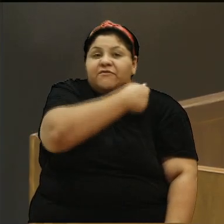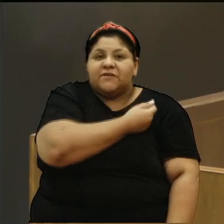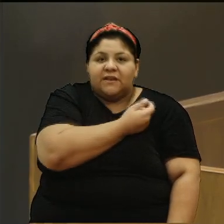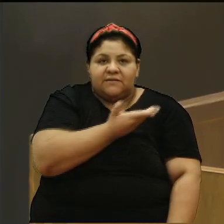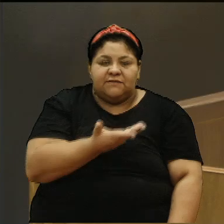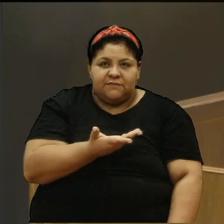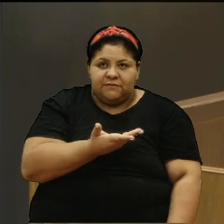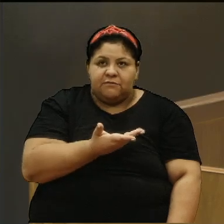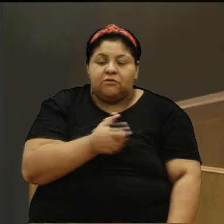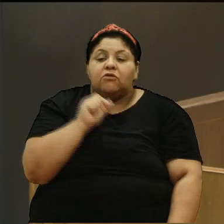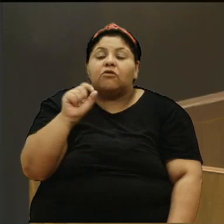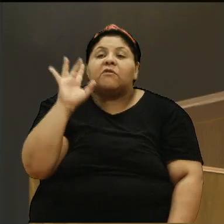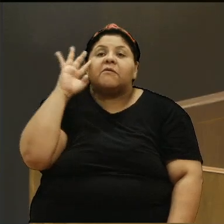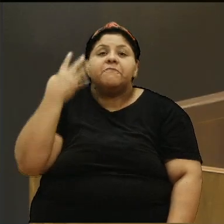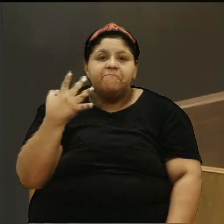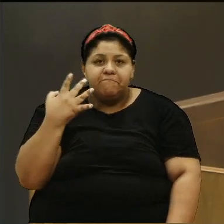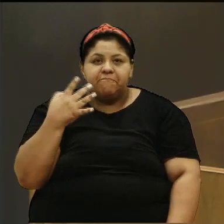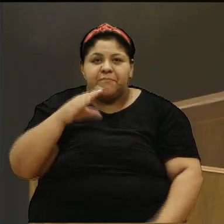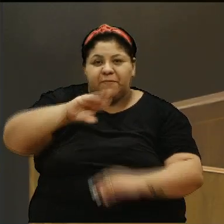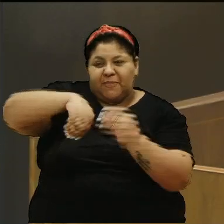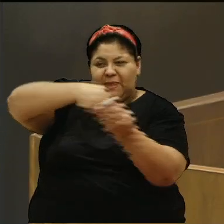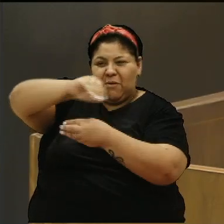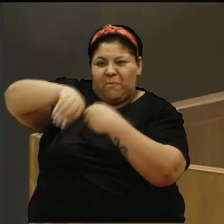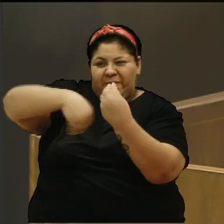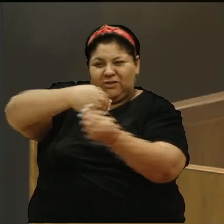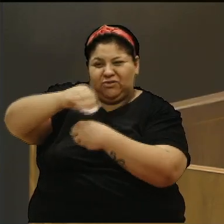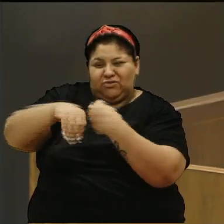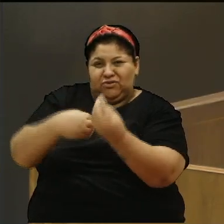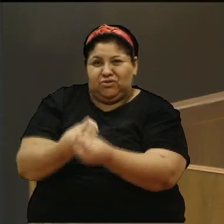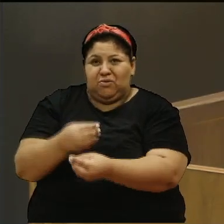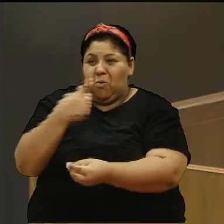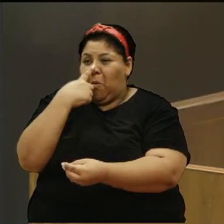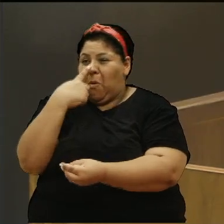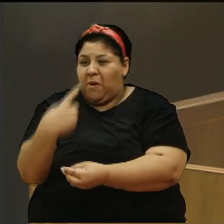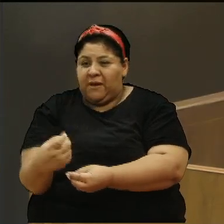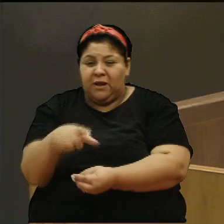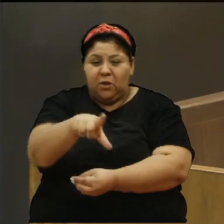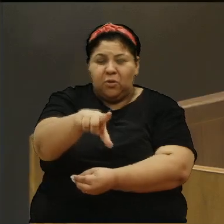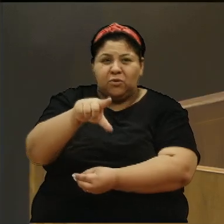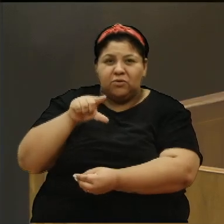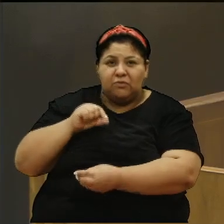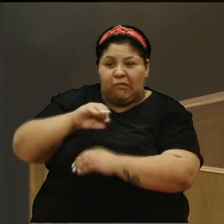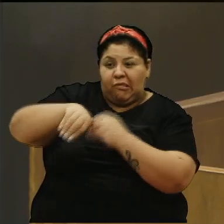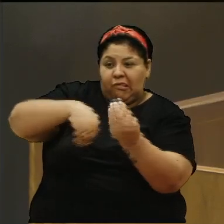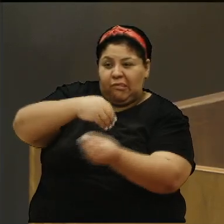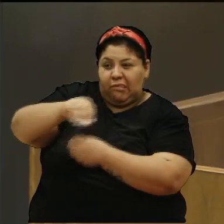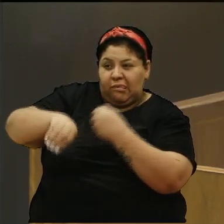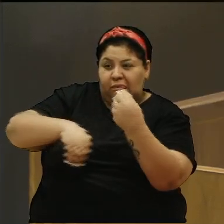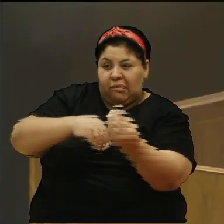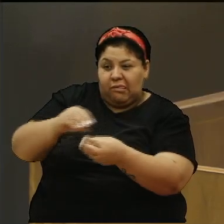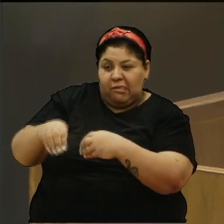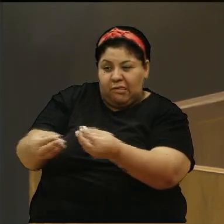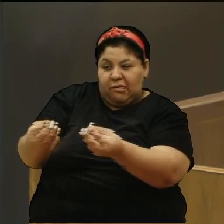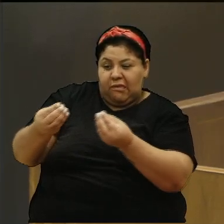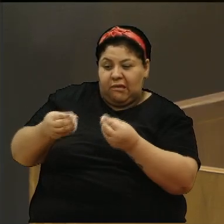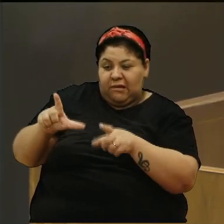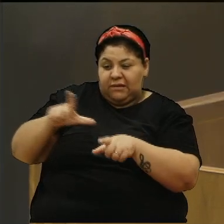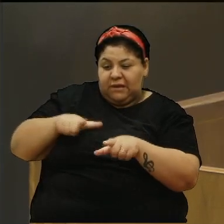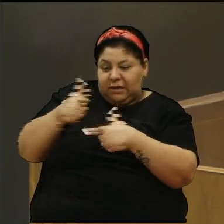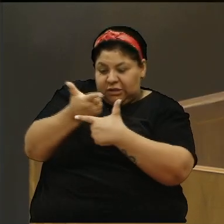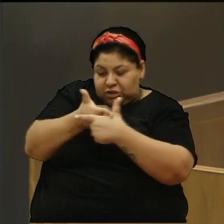cima. Aí o que acontece? Misturam todo o orgânico dentro do seletivo. E aí chega lá para nós, a gente tem que triar esse tipo de